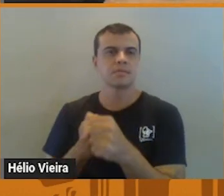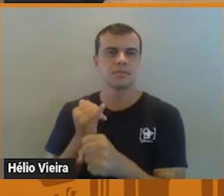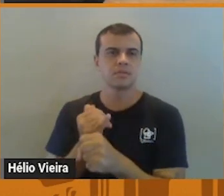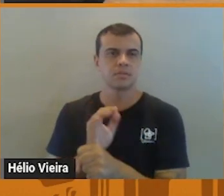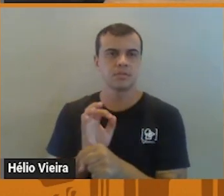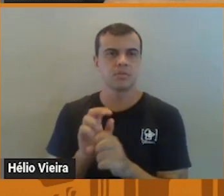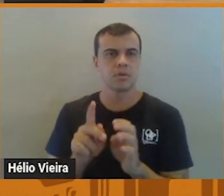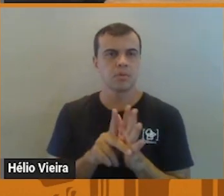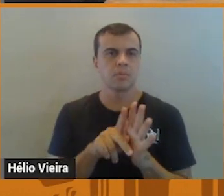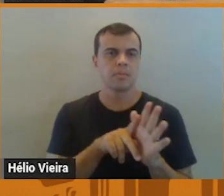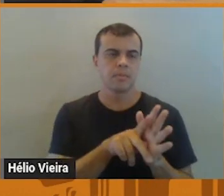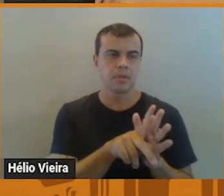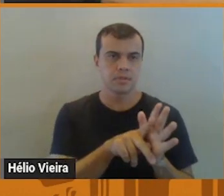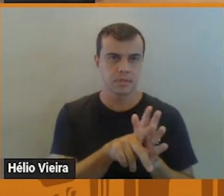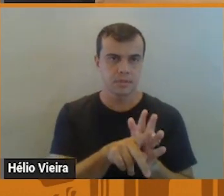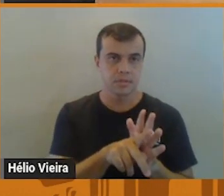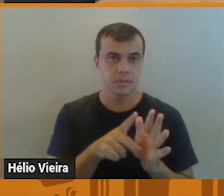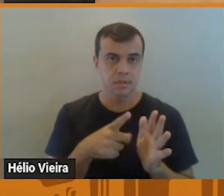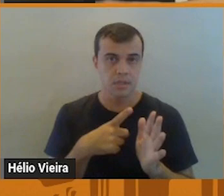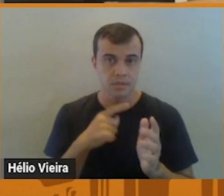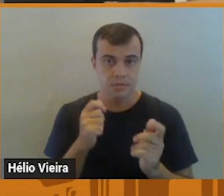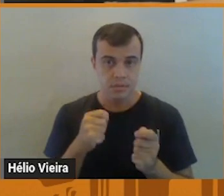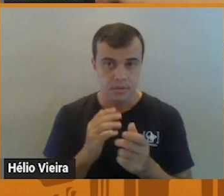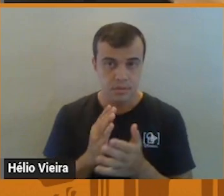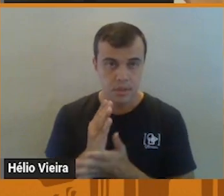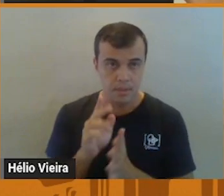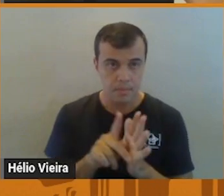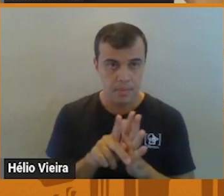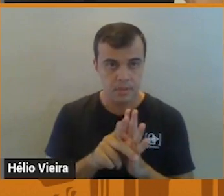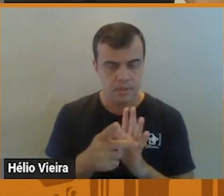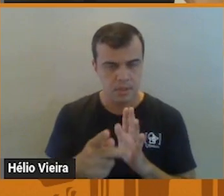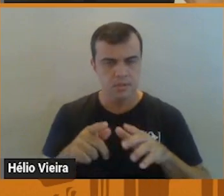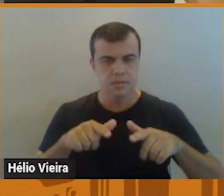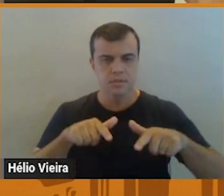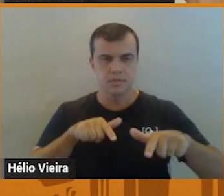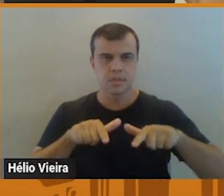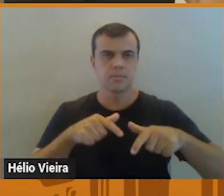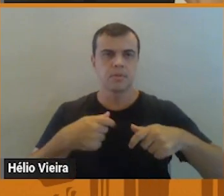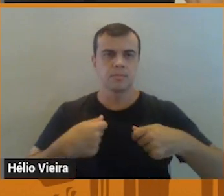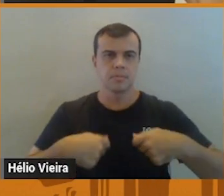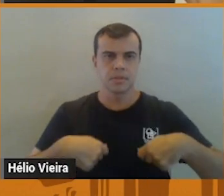de pesquisa, que é válido como pesquisa para esse trabalho, precisa